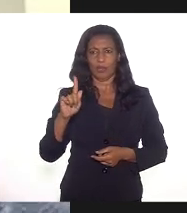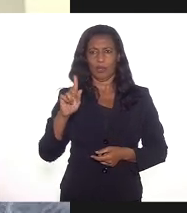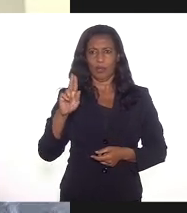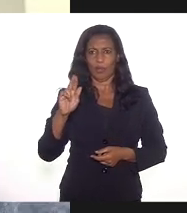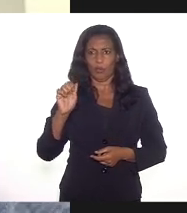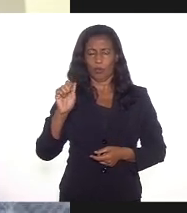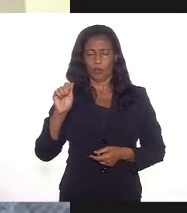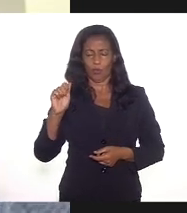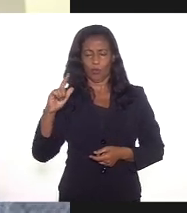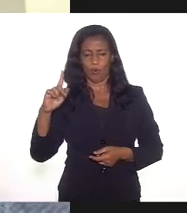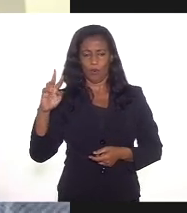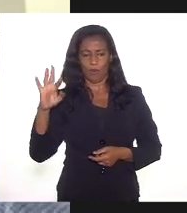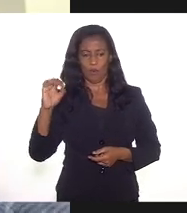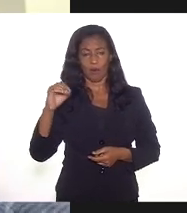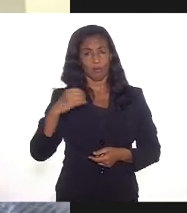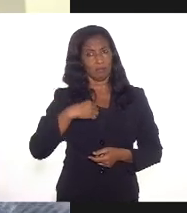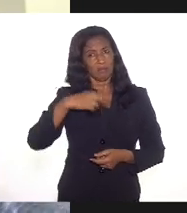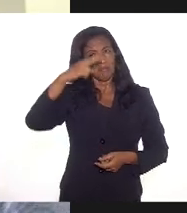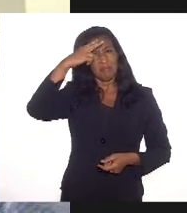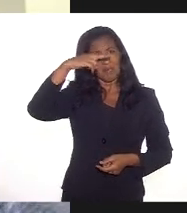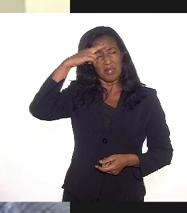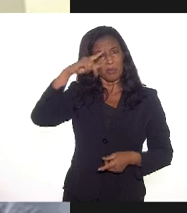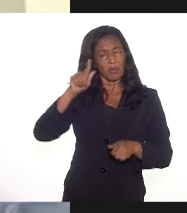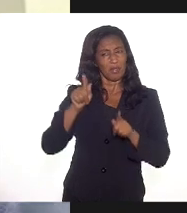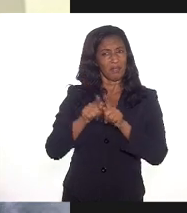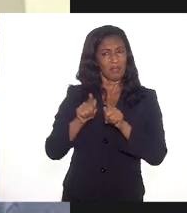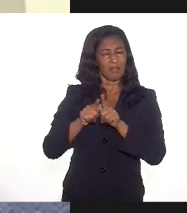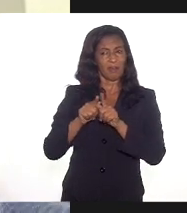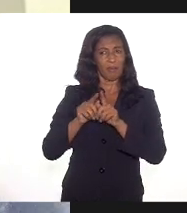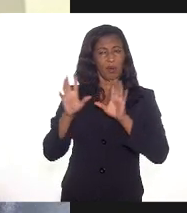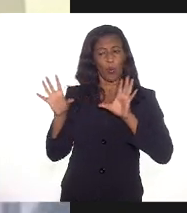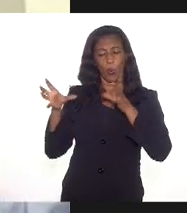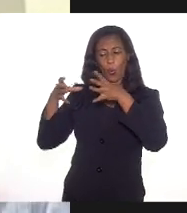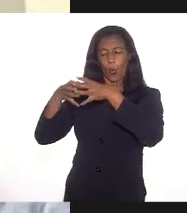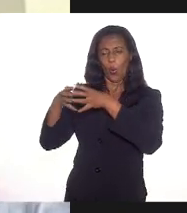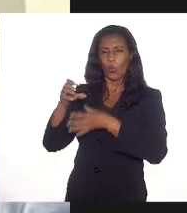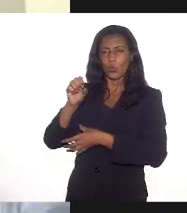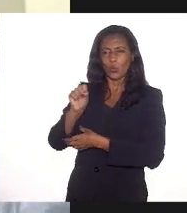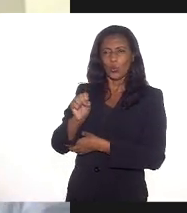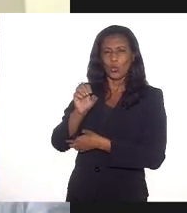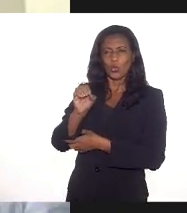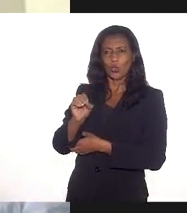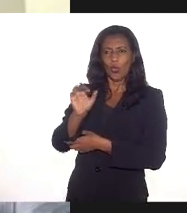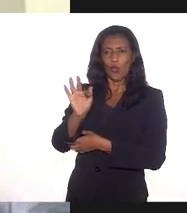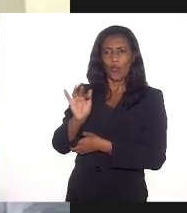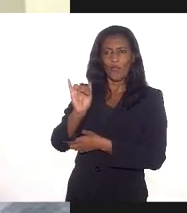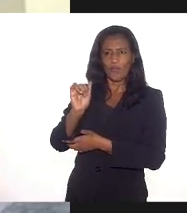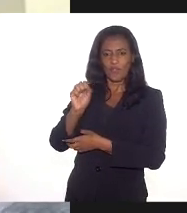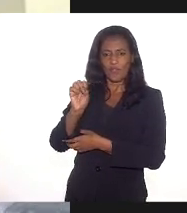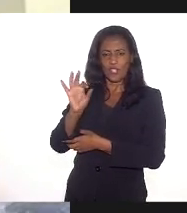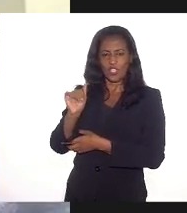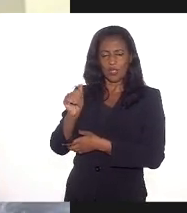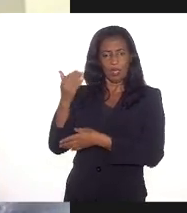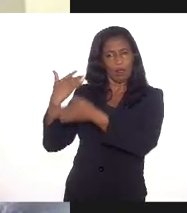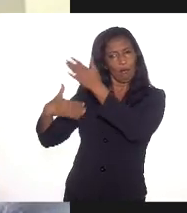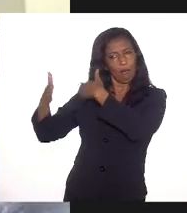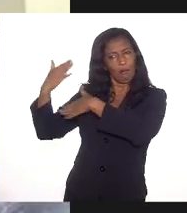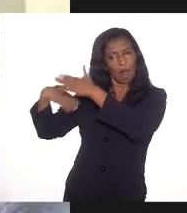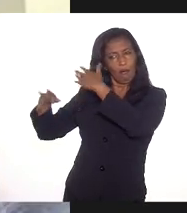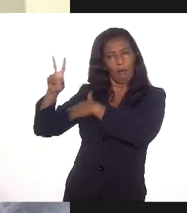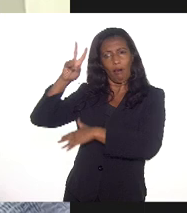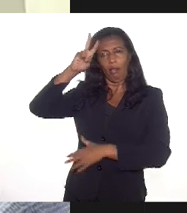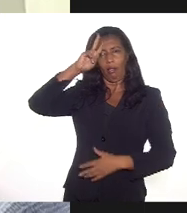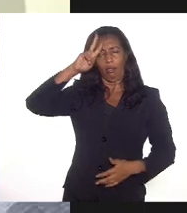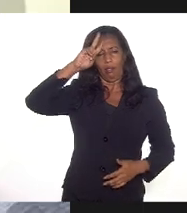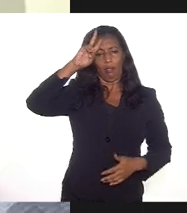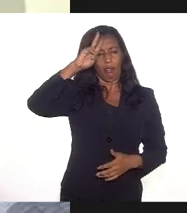e me lembrou também os sofistas, né? Os sofistas, no passado, eles apresentavam uma